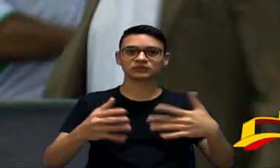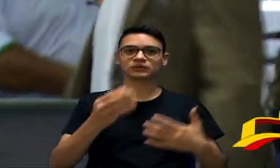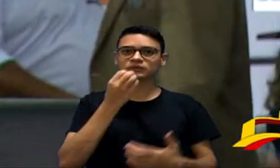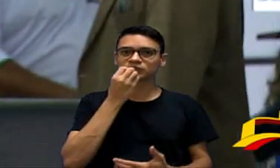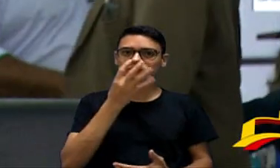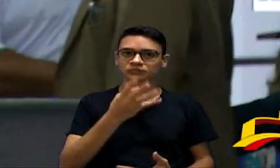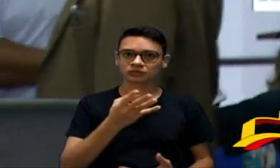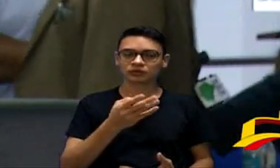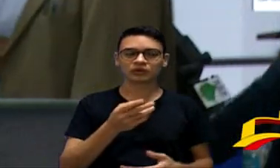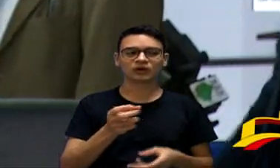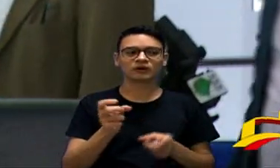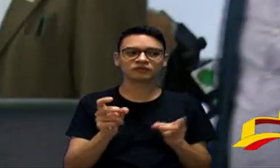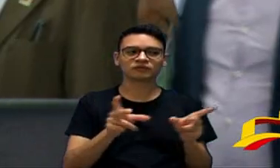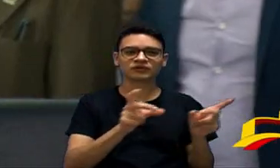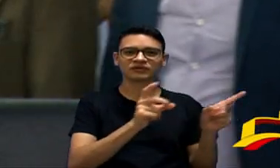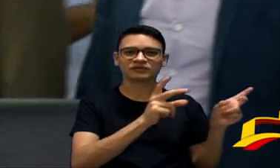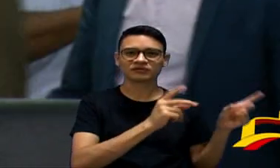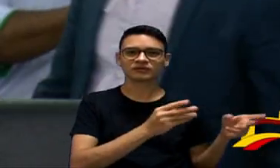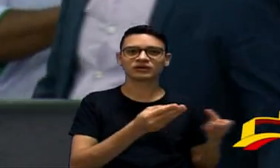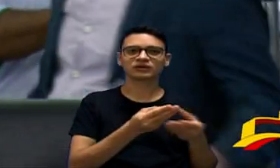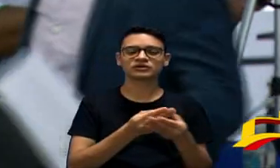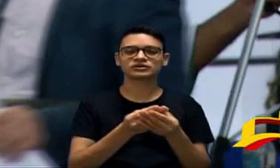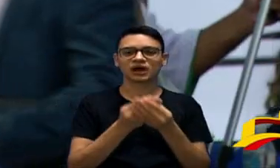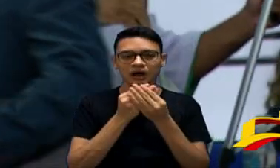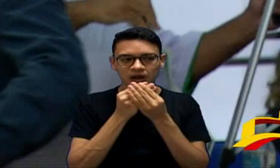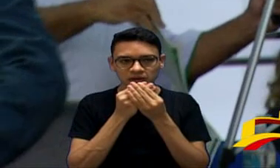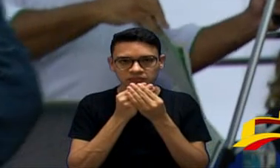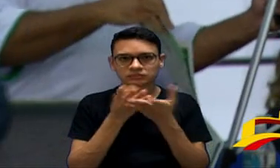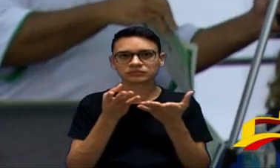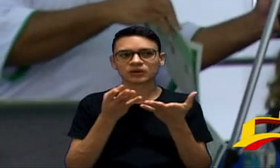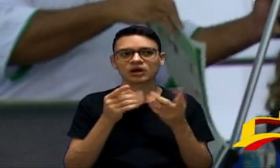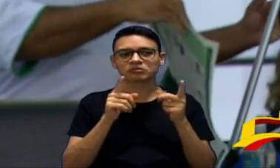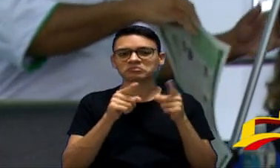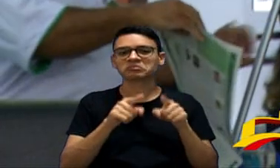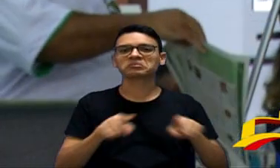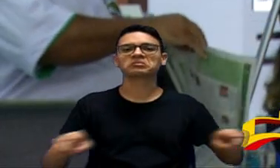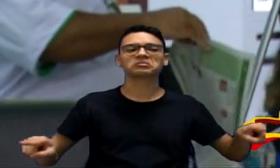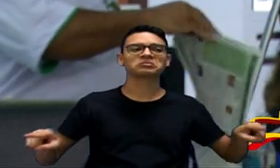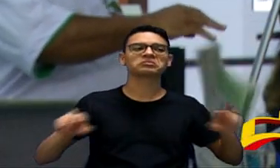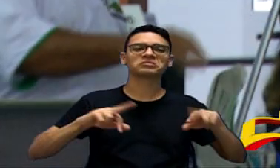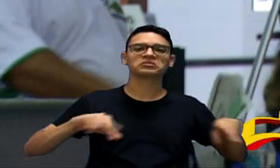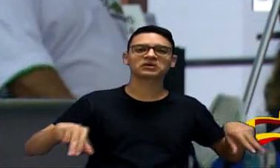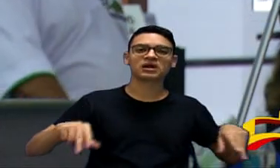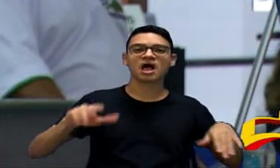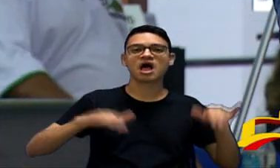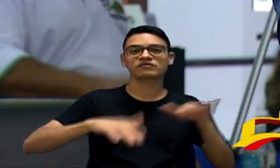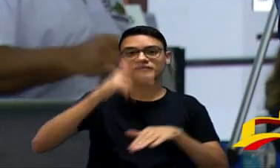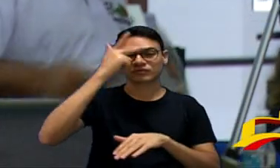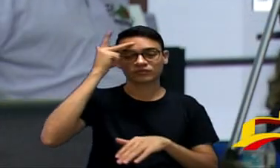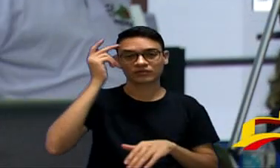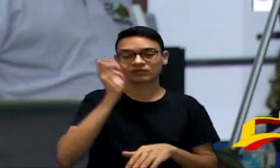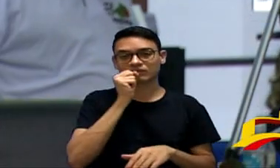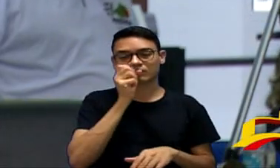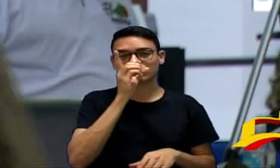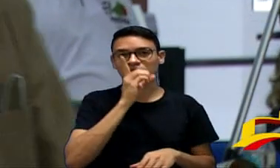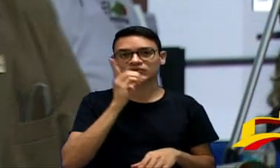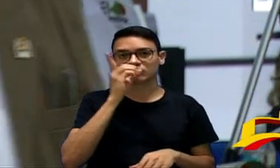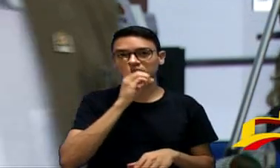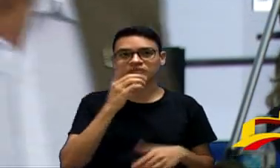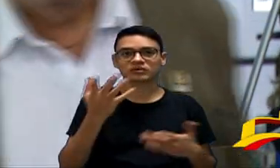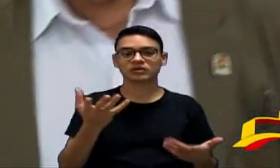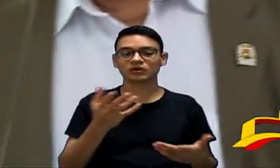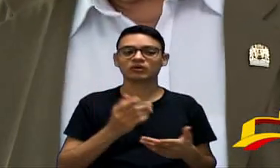o seu cachorrão, vende o espetinho, a gente vai ter um lucro, que às vezes a pessoa não tem o que comer no final de semana, e não vai incomodar